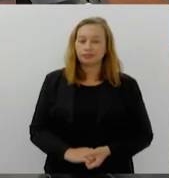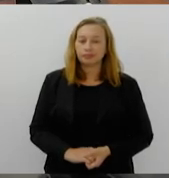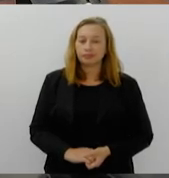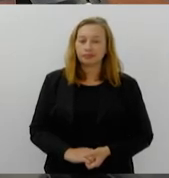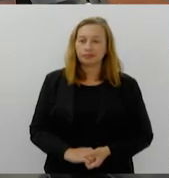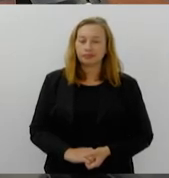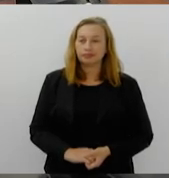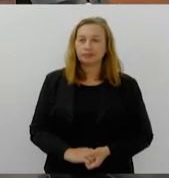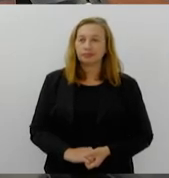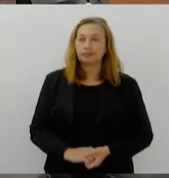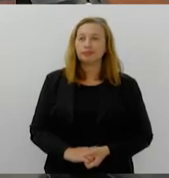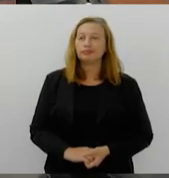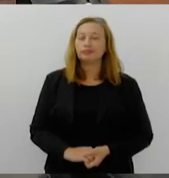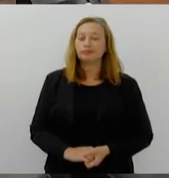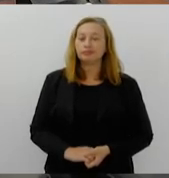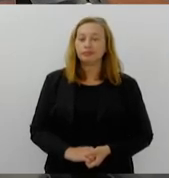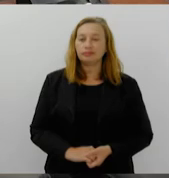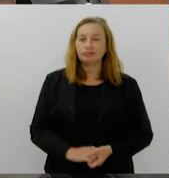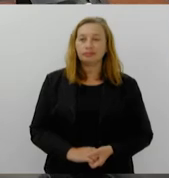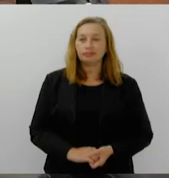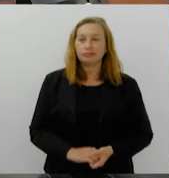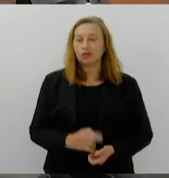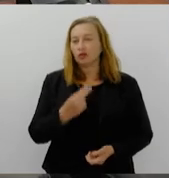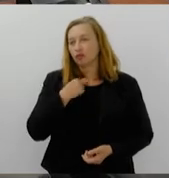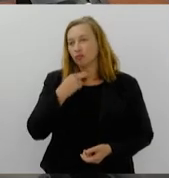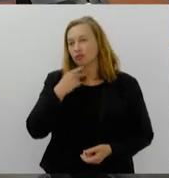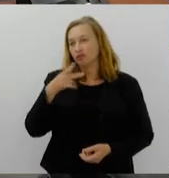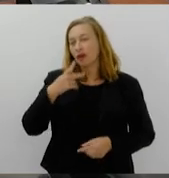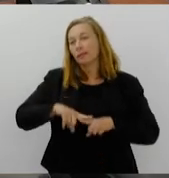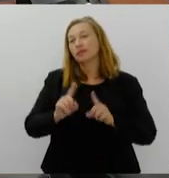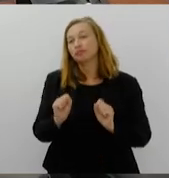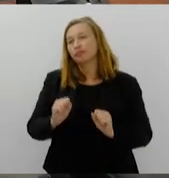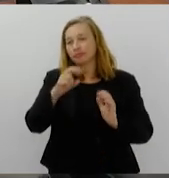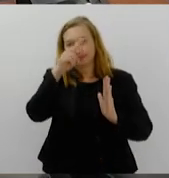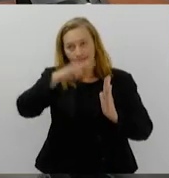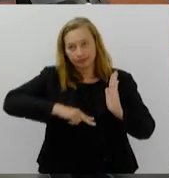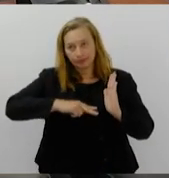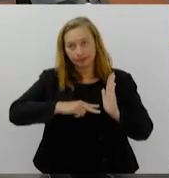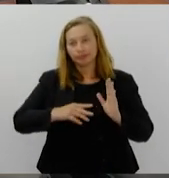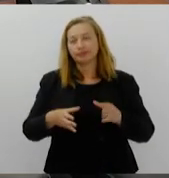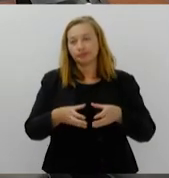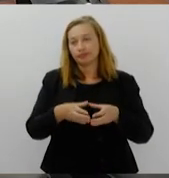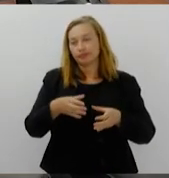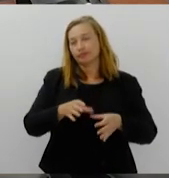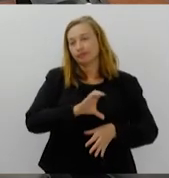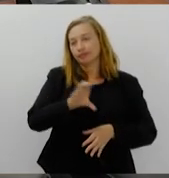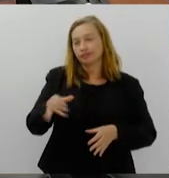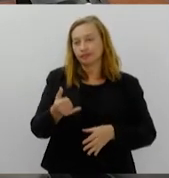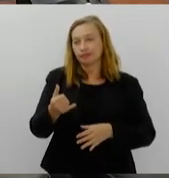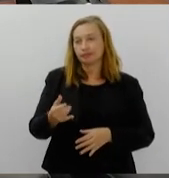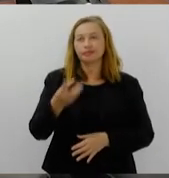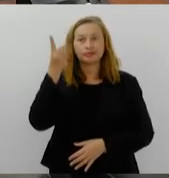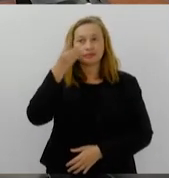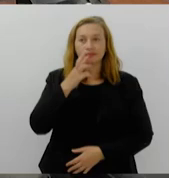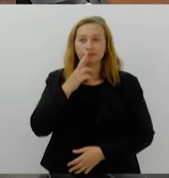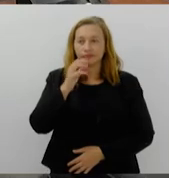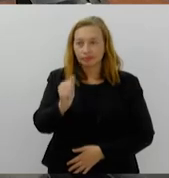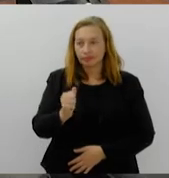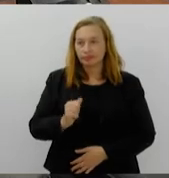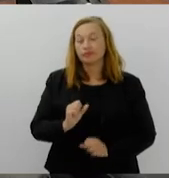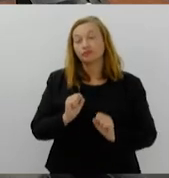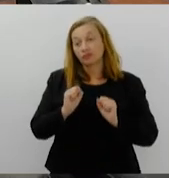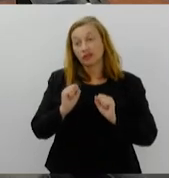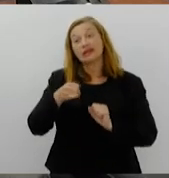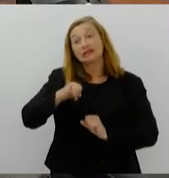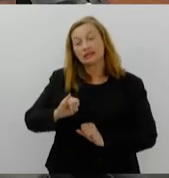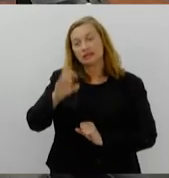Senhora presidente, eu não posso dar parecer, mas eu posso ler o parecer da CCJ de autoria do deputado Rodrigo Amorim, se assim,